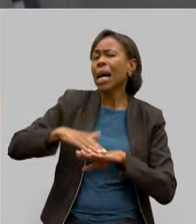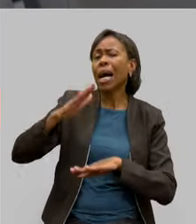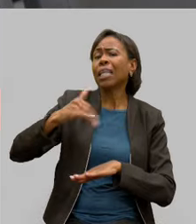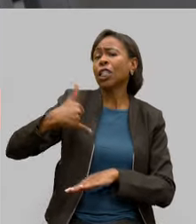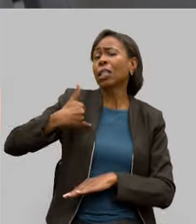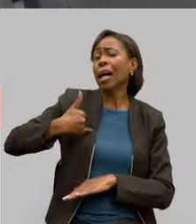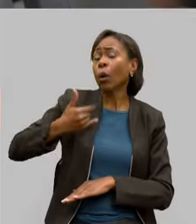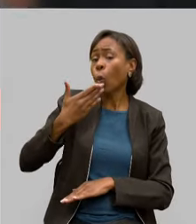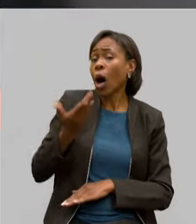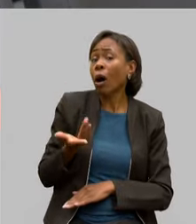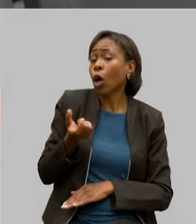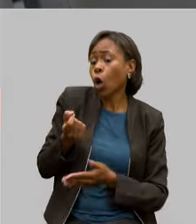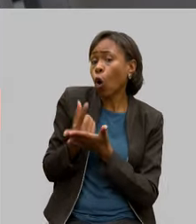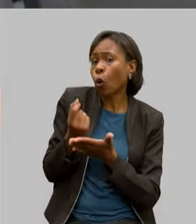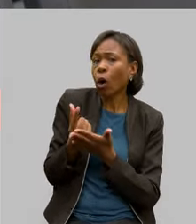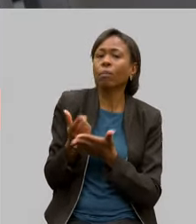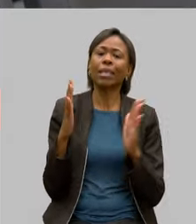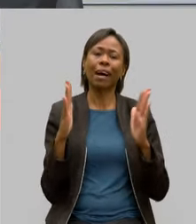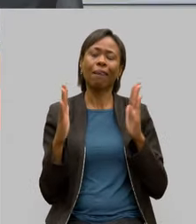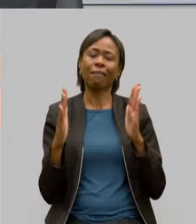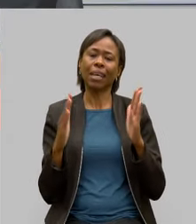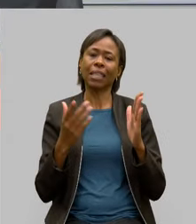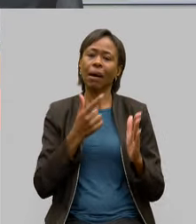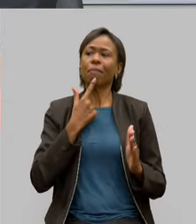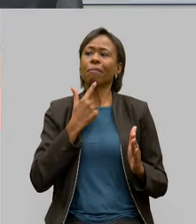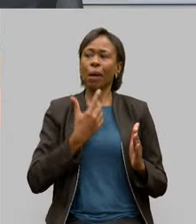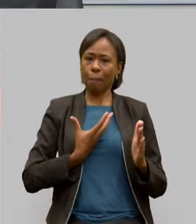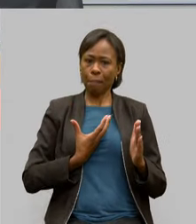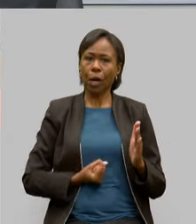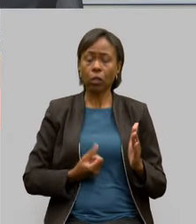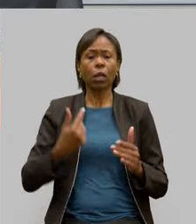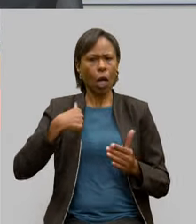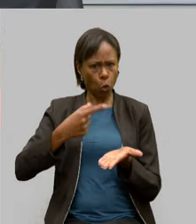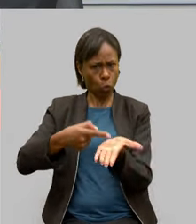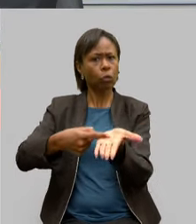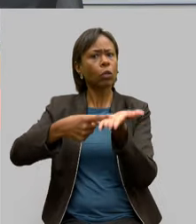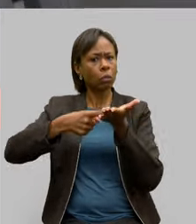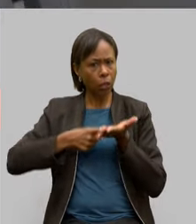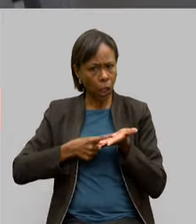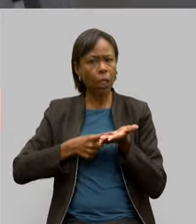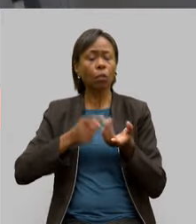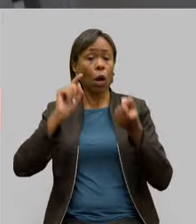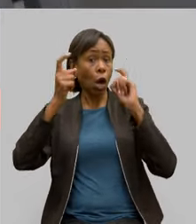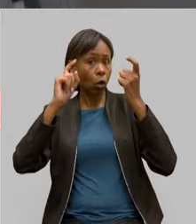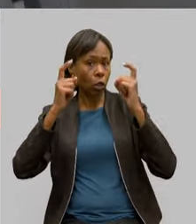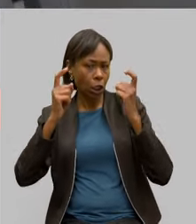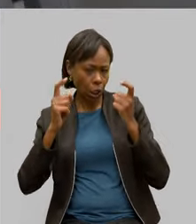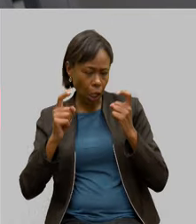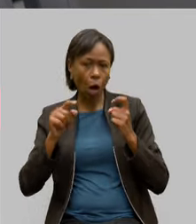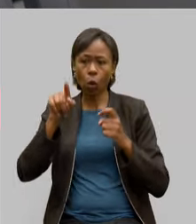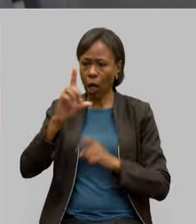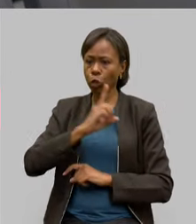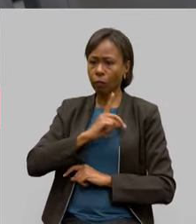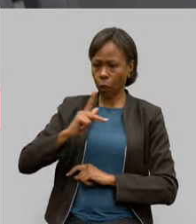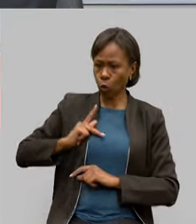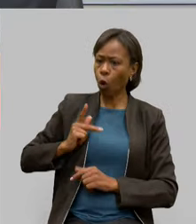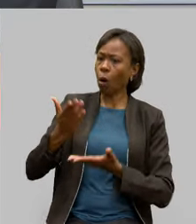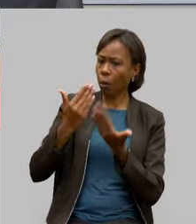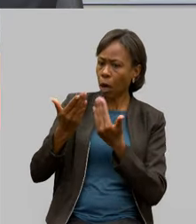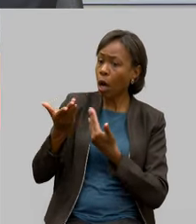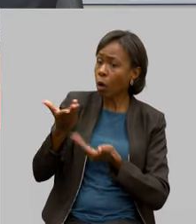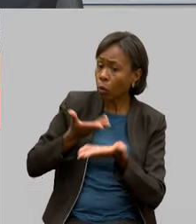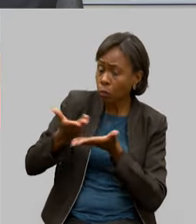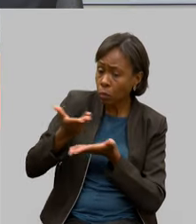mulheres na faixa etária da menopausa eu até convidei um para ter uma reunião mais formal com o defensor ali pra gente poder conversar sobre